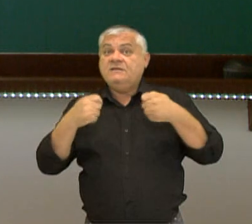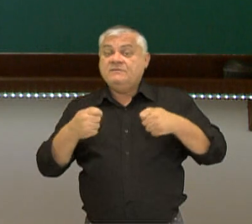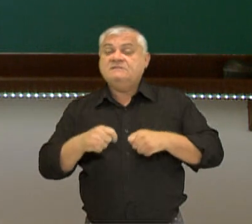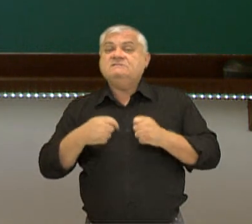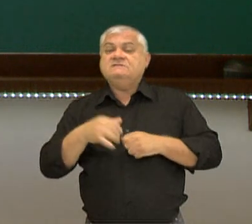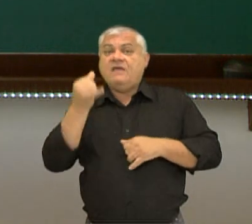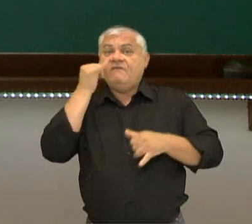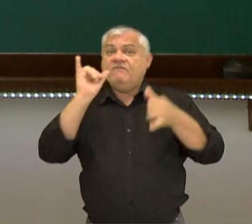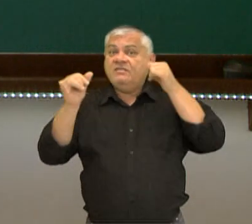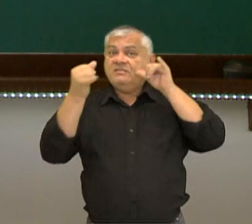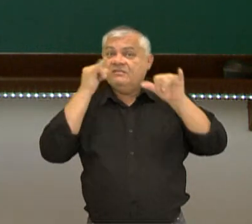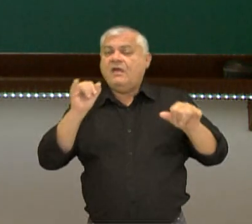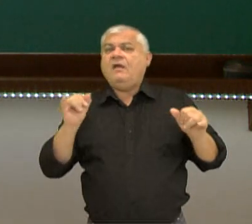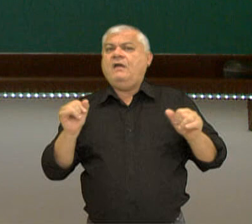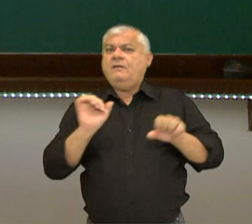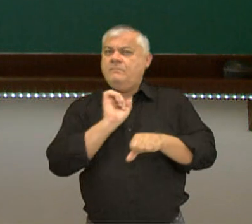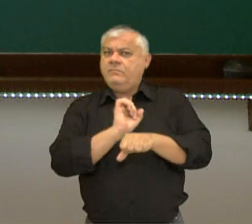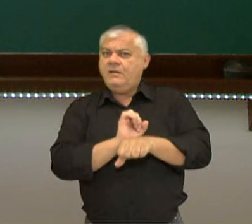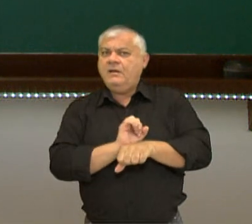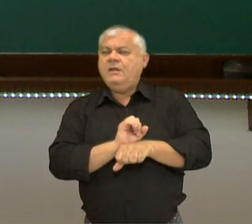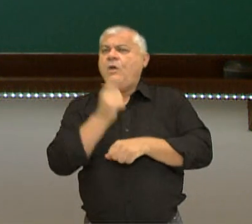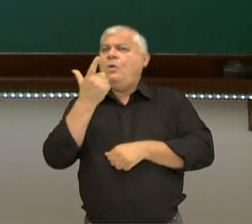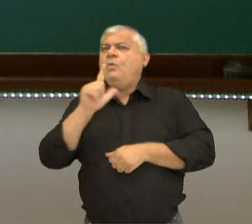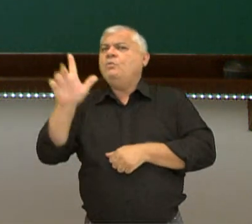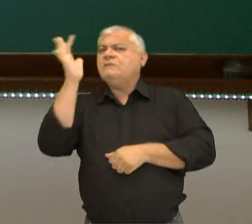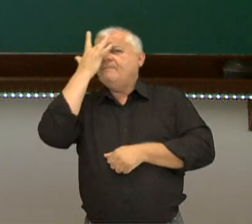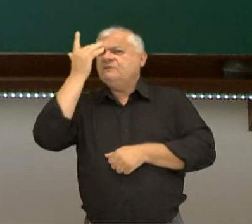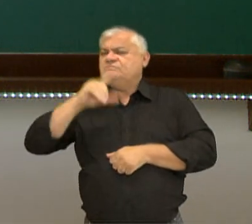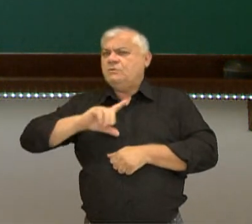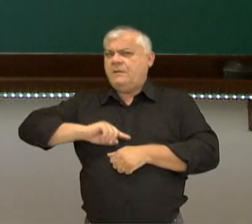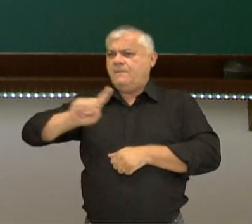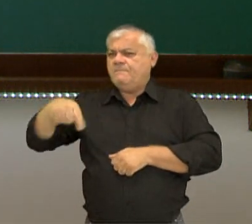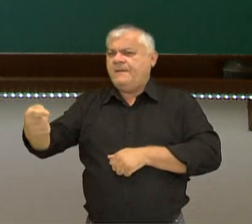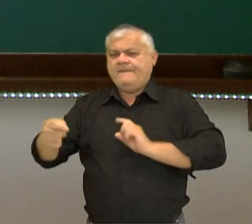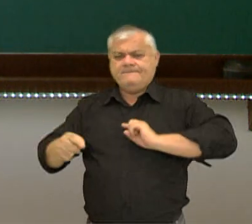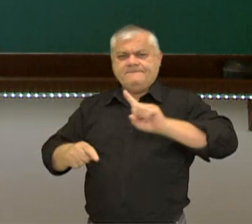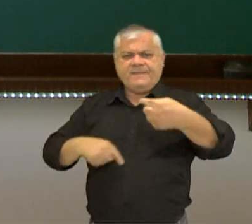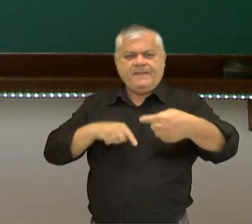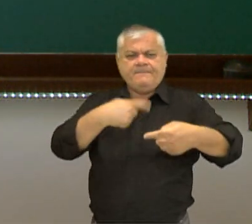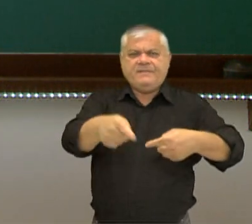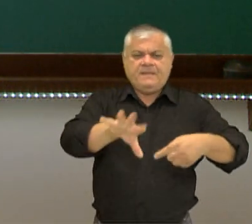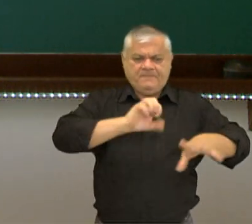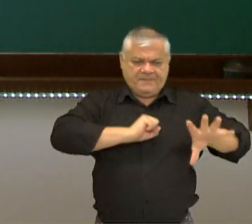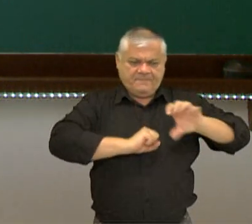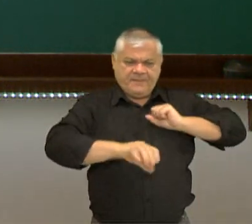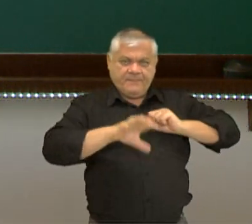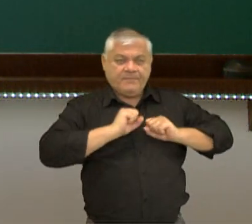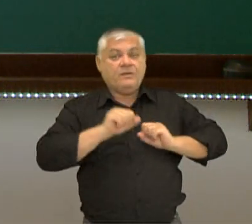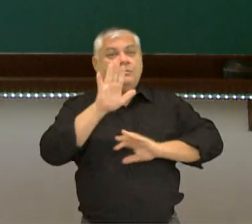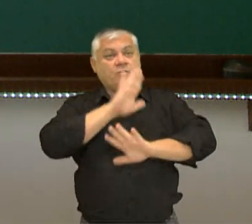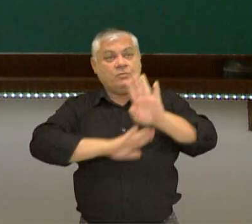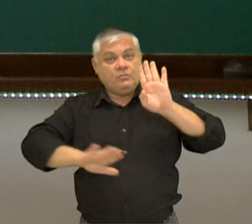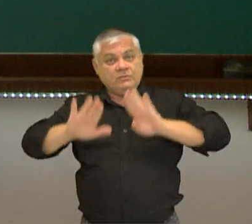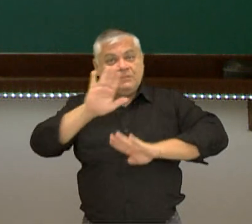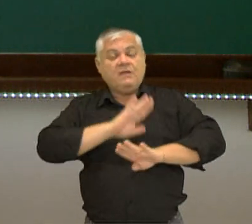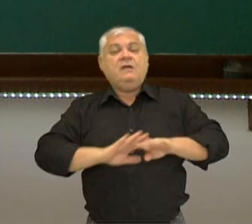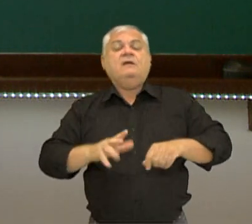evitar que o vírus se propague, que outras pessoas sejam infectadas com os cuidados básicos e